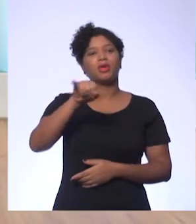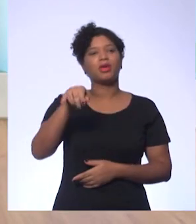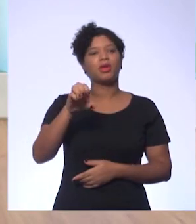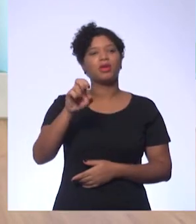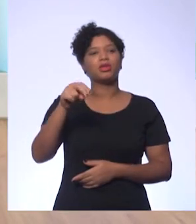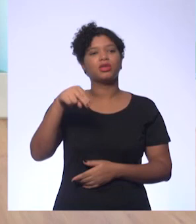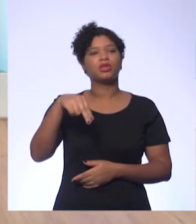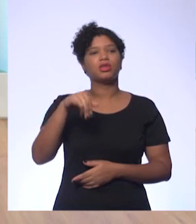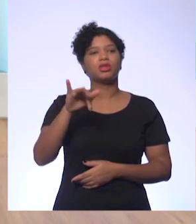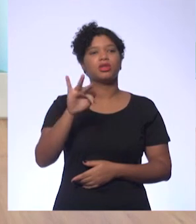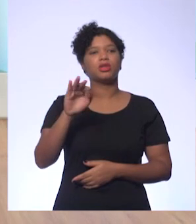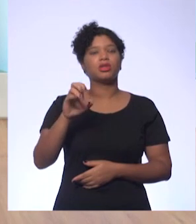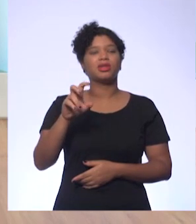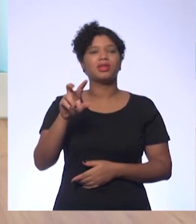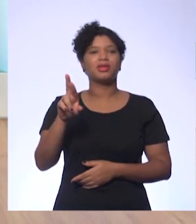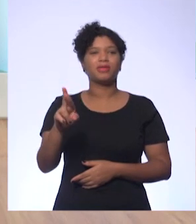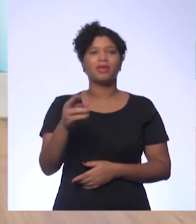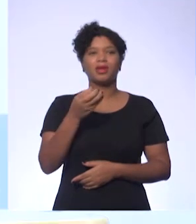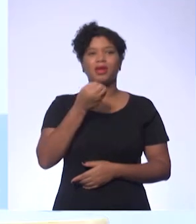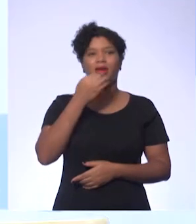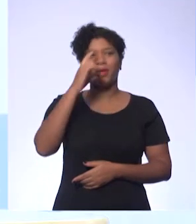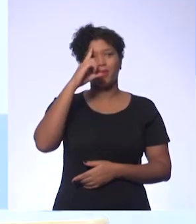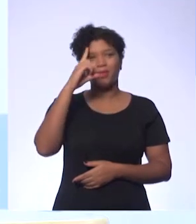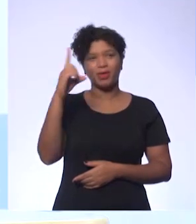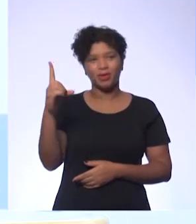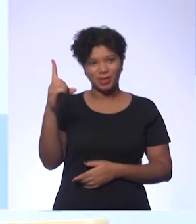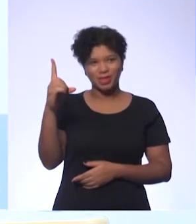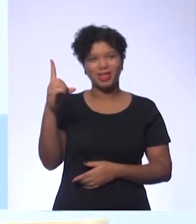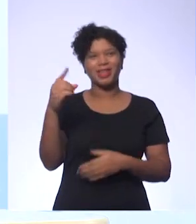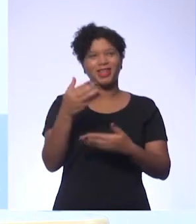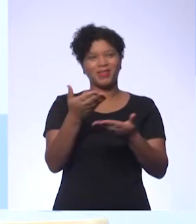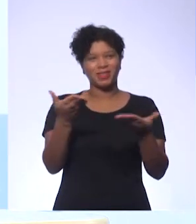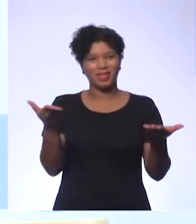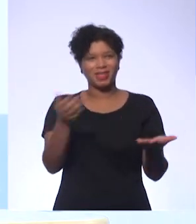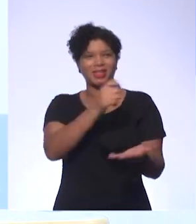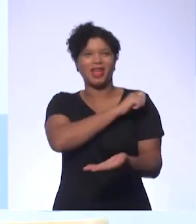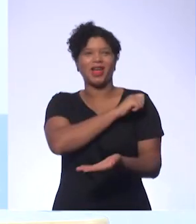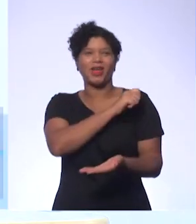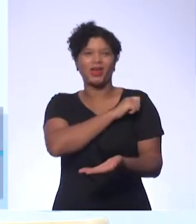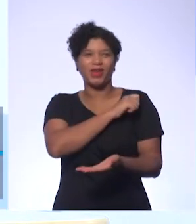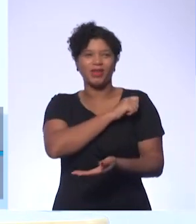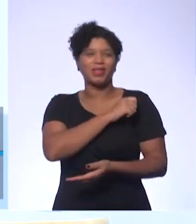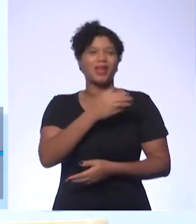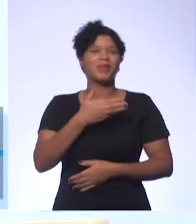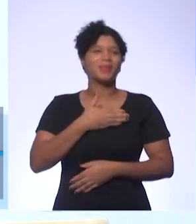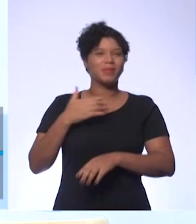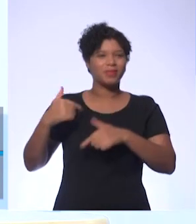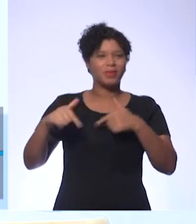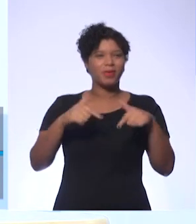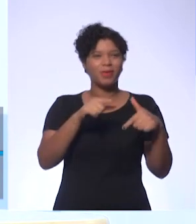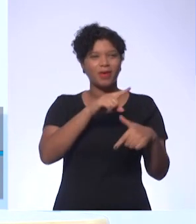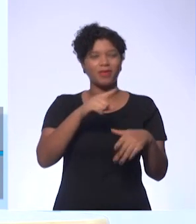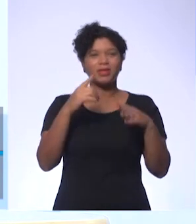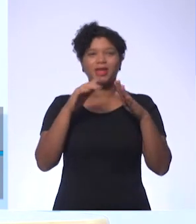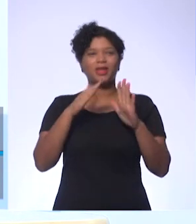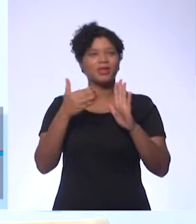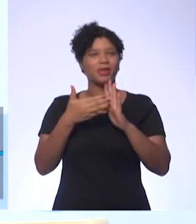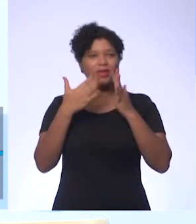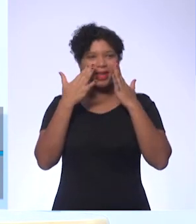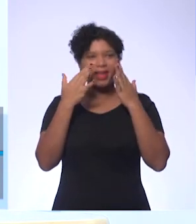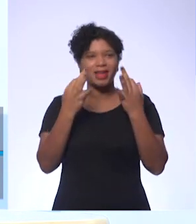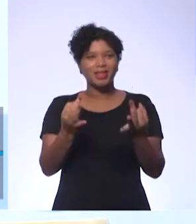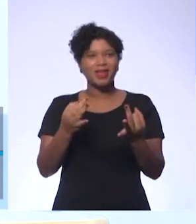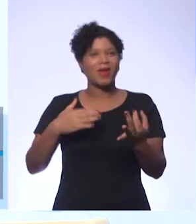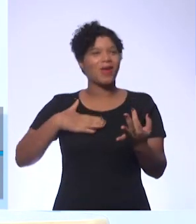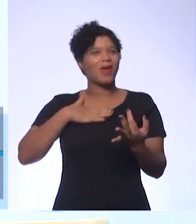aula. Bom dia, Pro. Bom dia, Janaína. Bom dia, alunos, colegas professores, quem mais estiver assistindo. Será